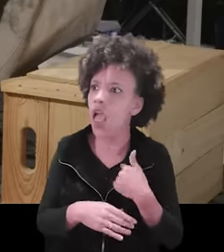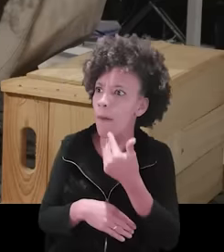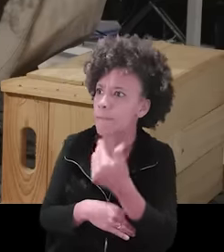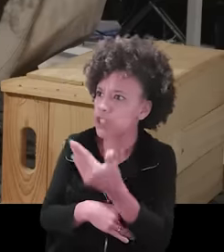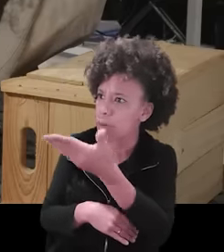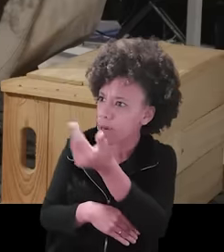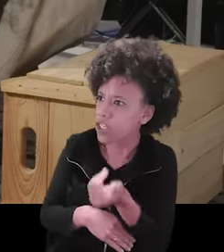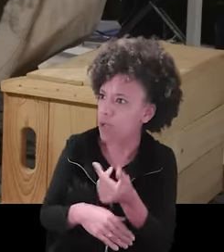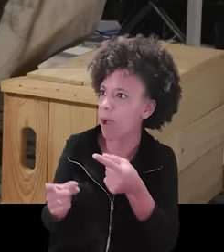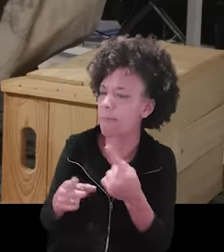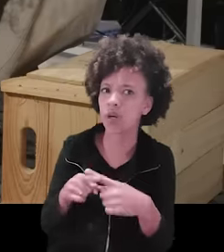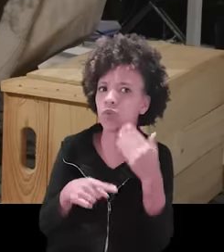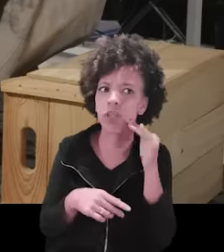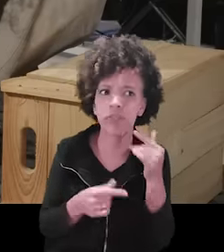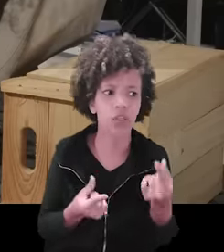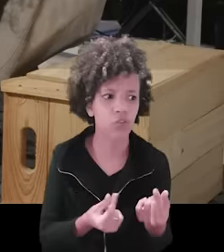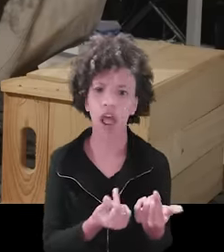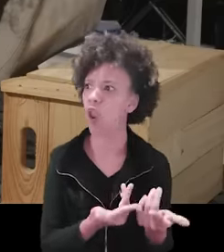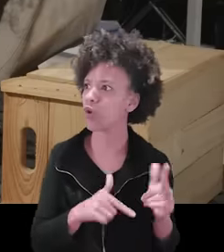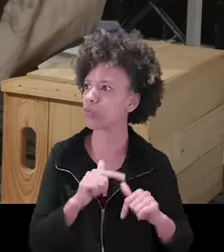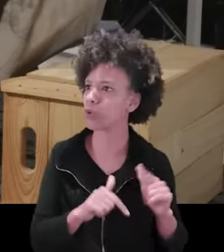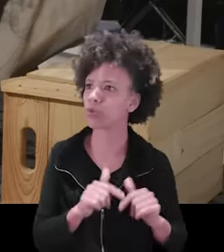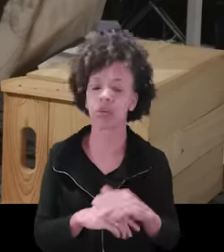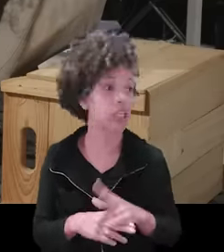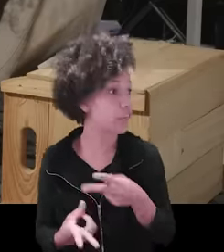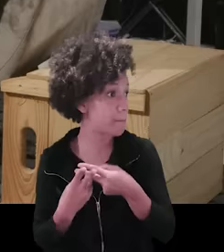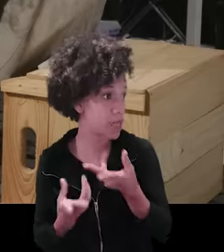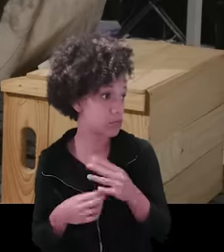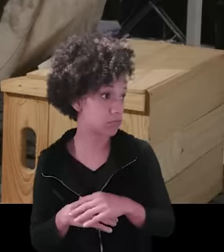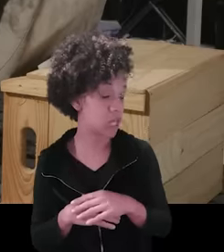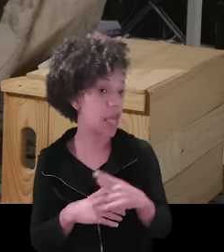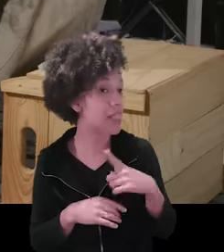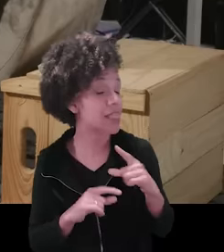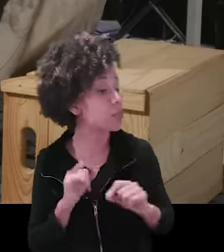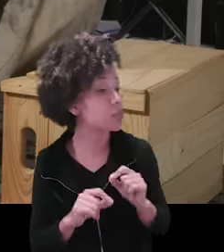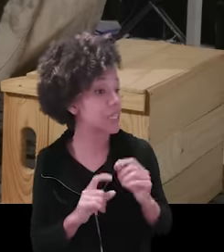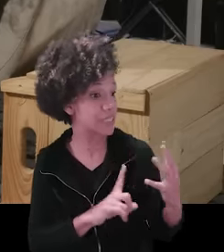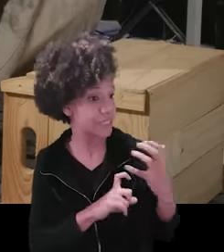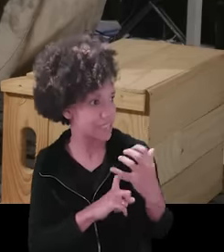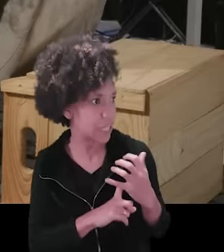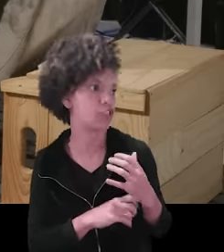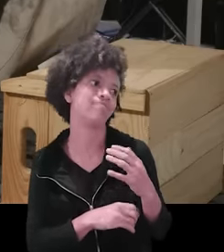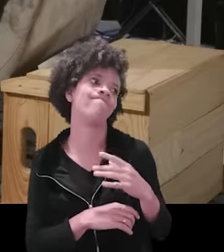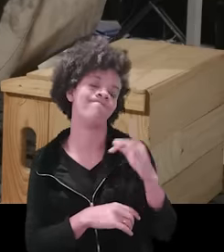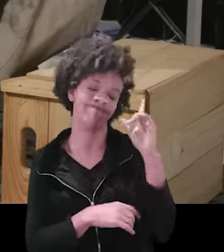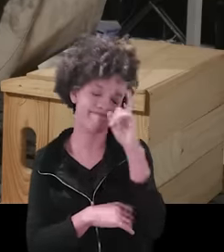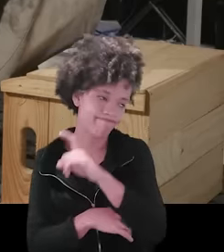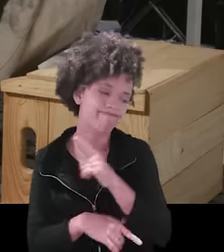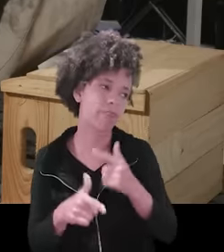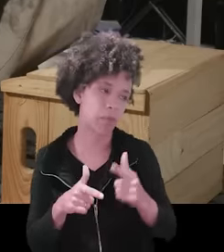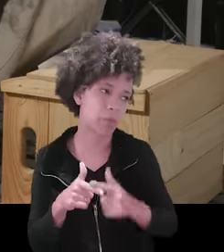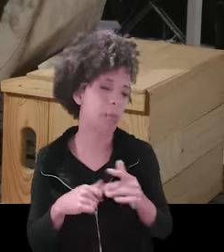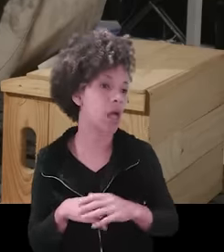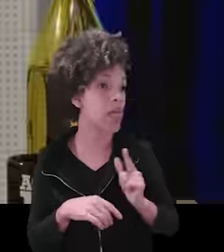dele só assim eu que mandei ele chamar porque a gente não tava entendendo o valor do negócio e ele foi preso então tem muito disso e a sede lá e muito sério